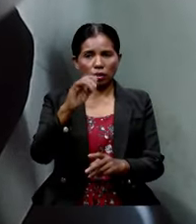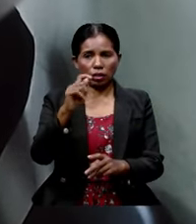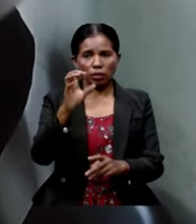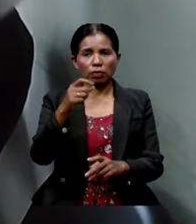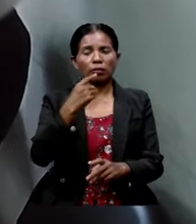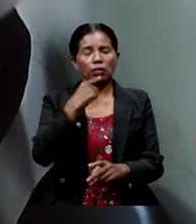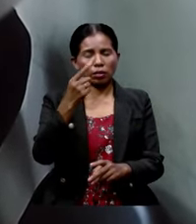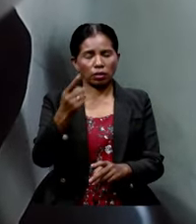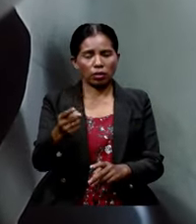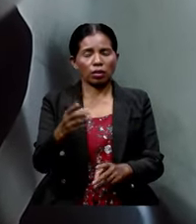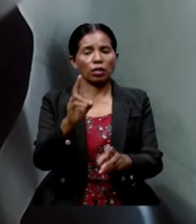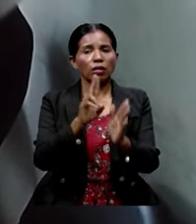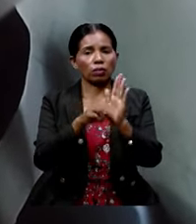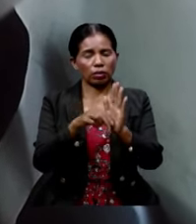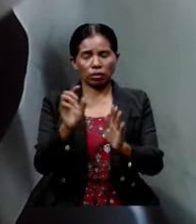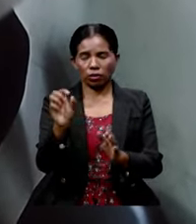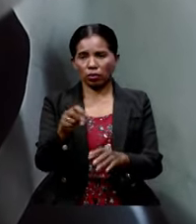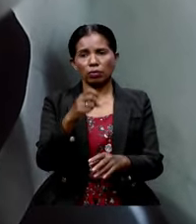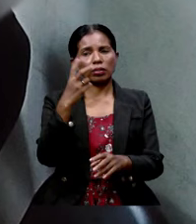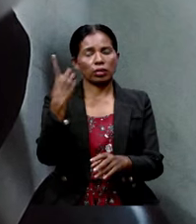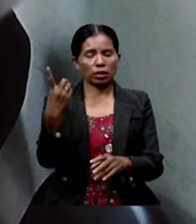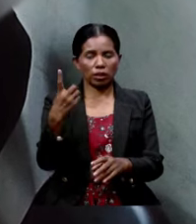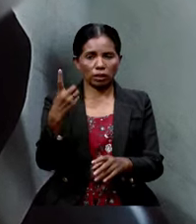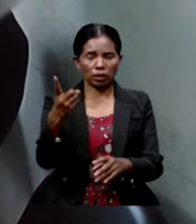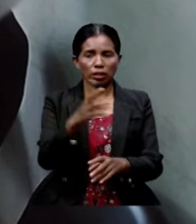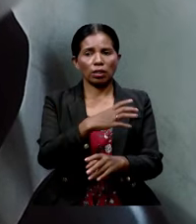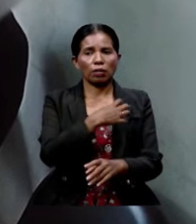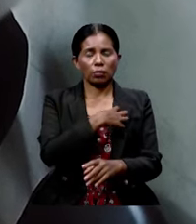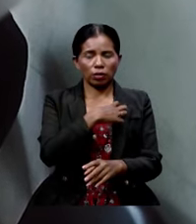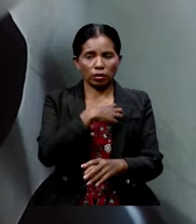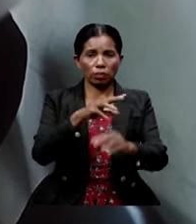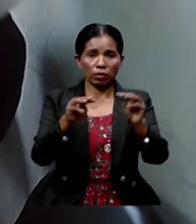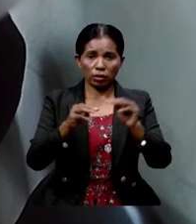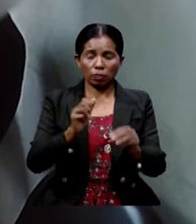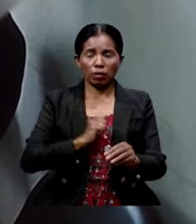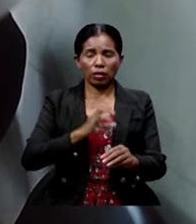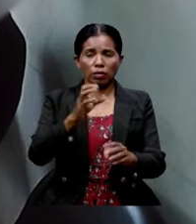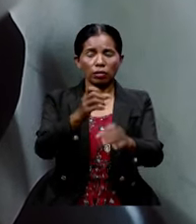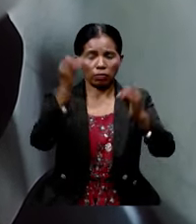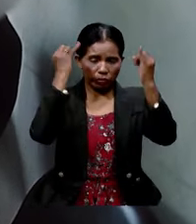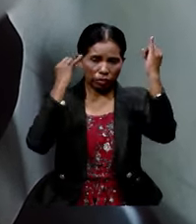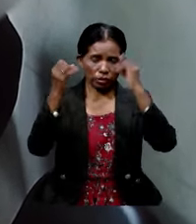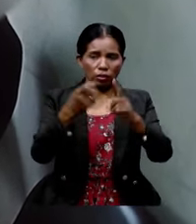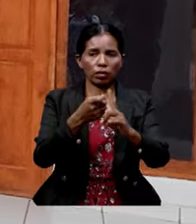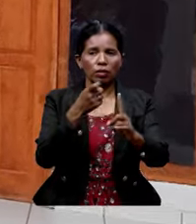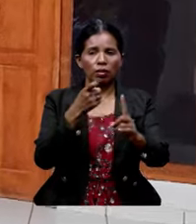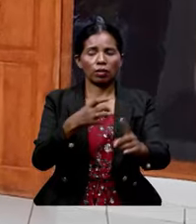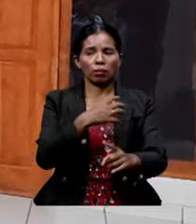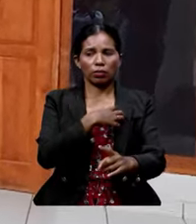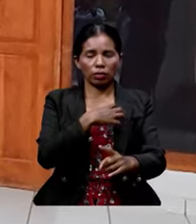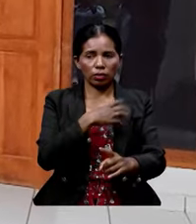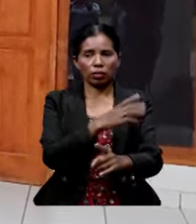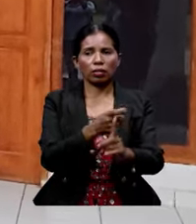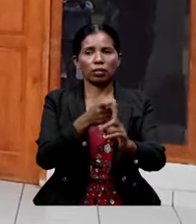Hateten, e a Ora Sanulu Resin Ida Hobalun, comando PNTL município Ainaro, sim informação, Rússia fonte de Polícia